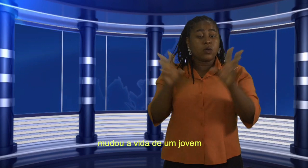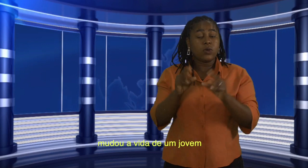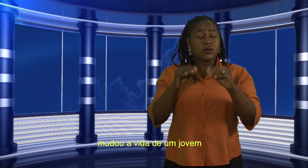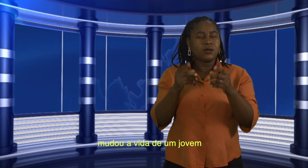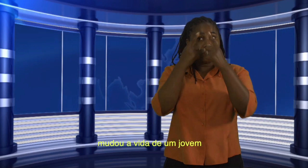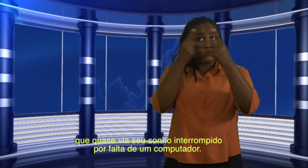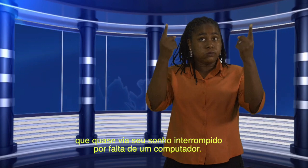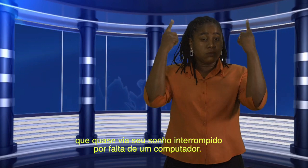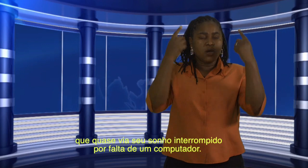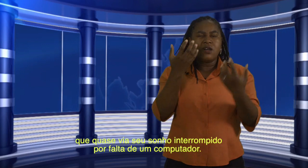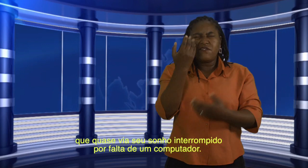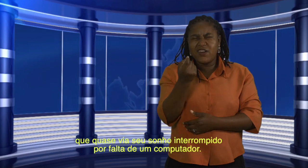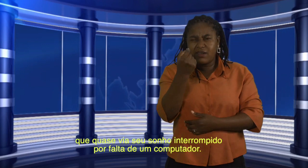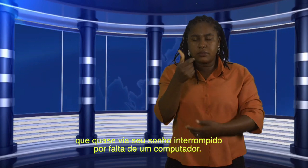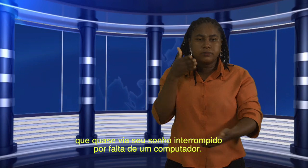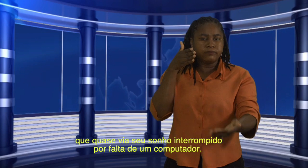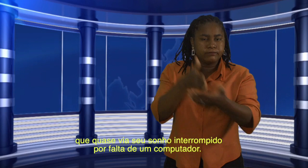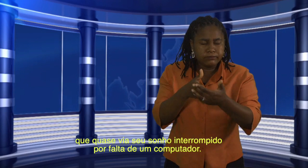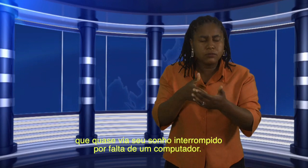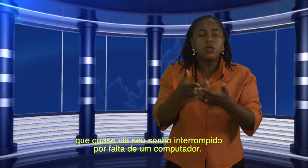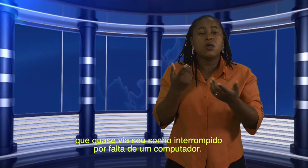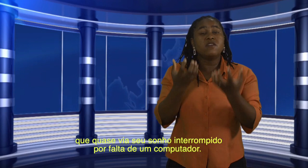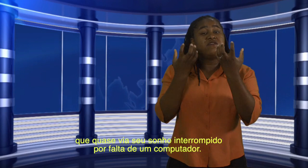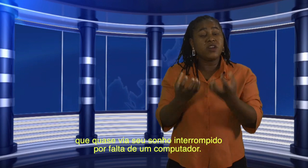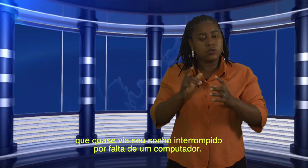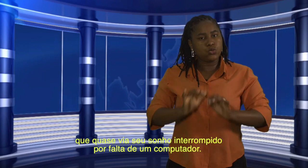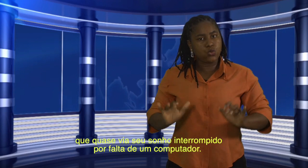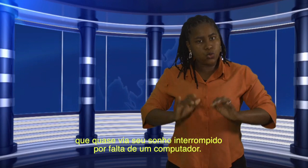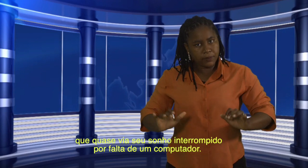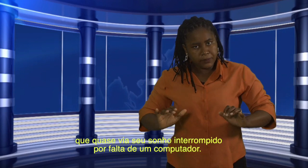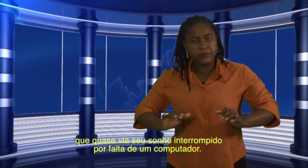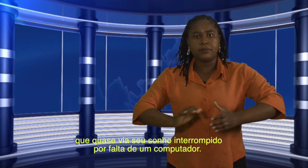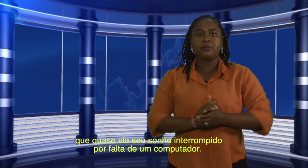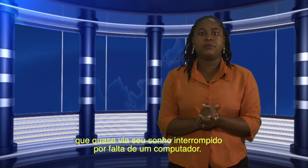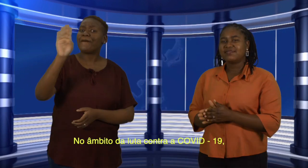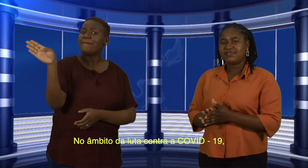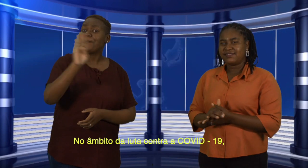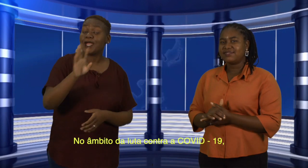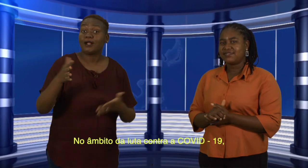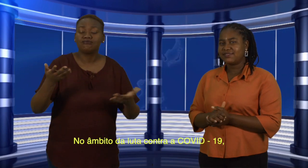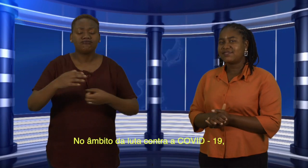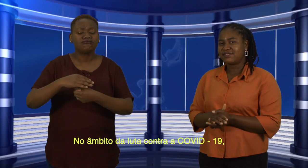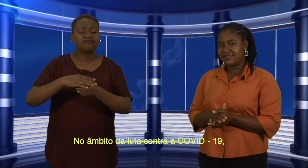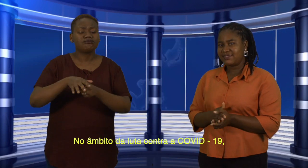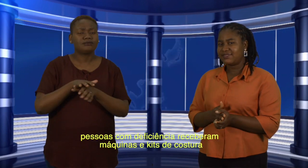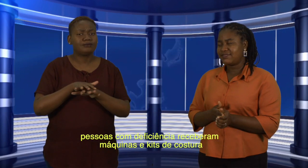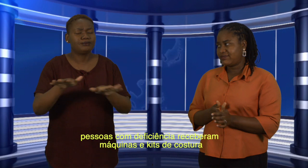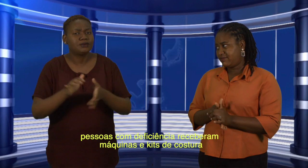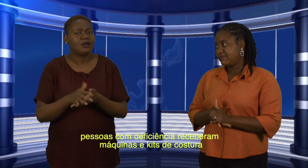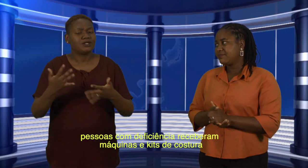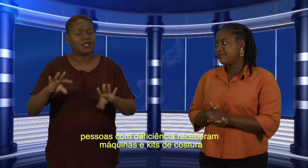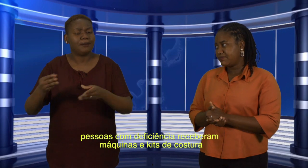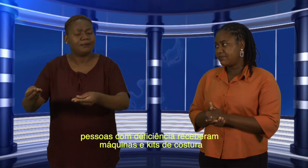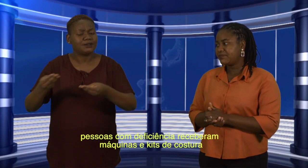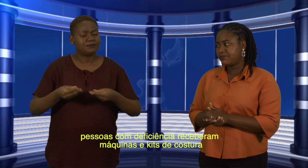de um jovem que quase via seu sonho interrompido por falta de computador. No âmbito da luta contra a Covid-19,